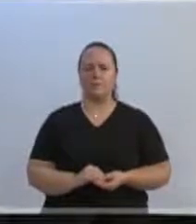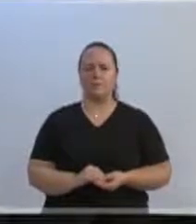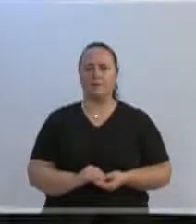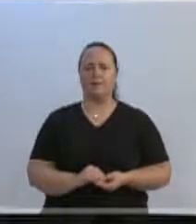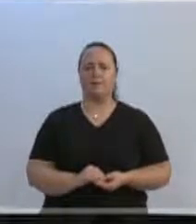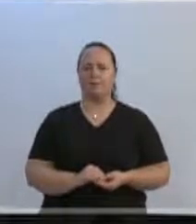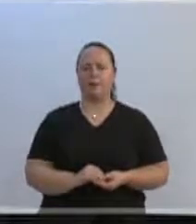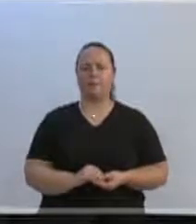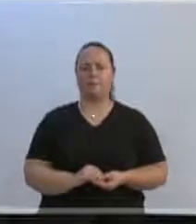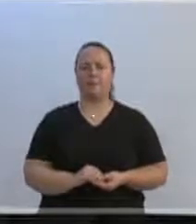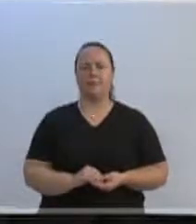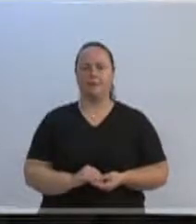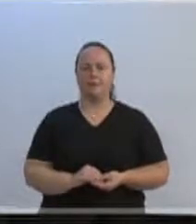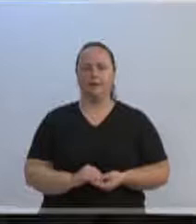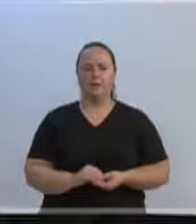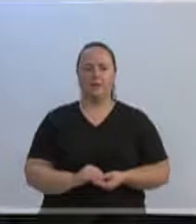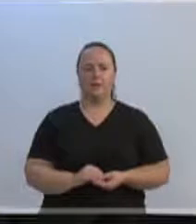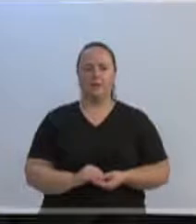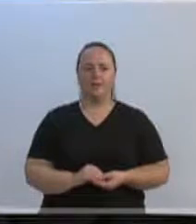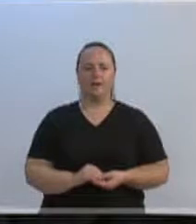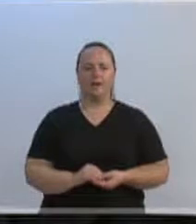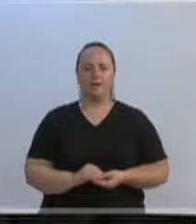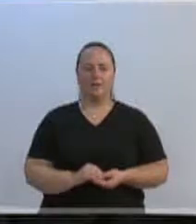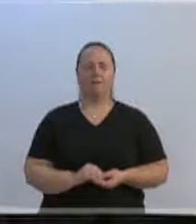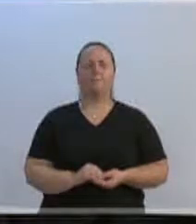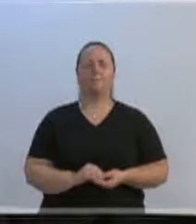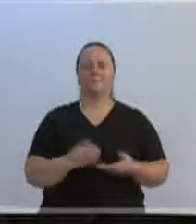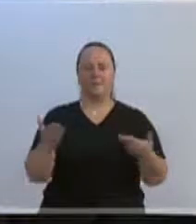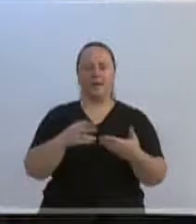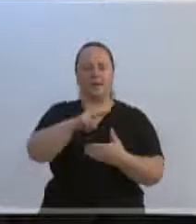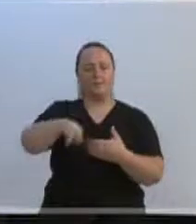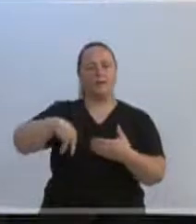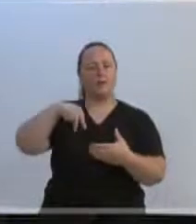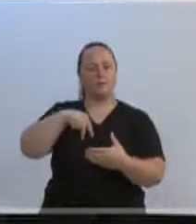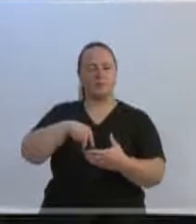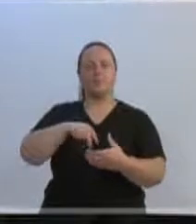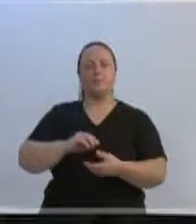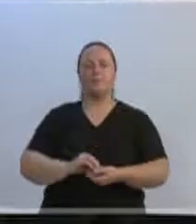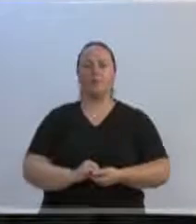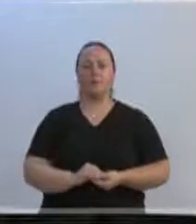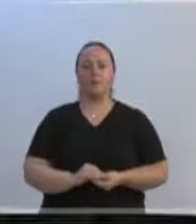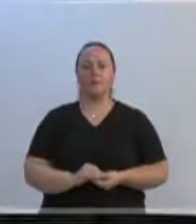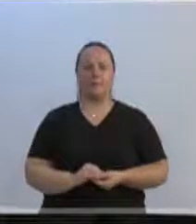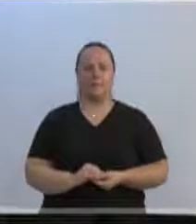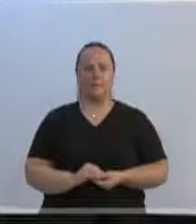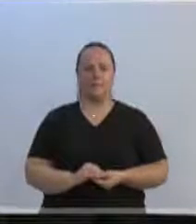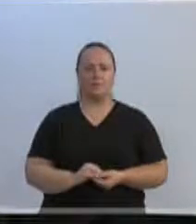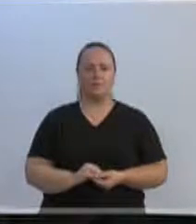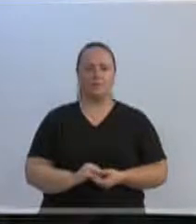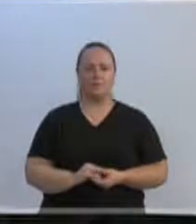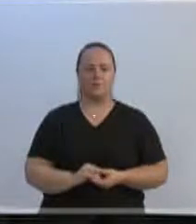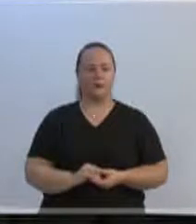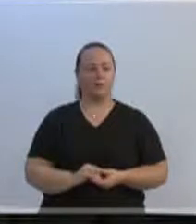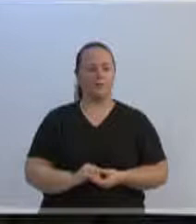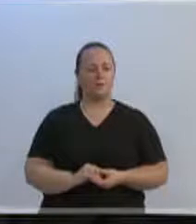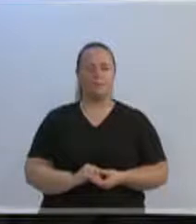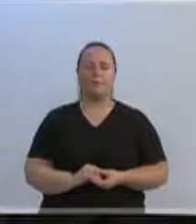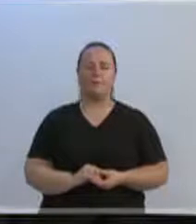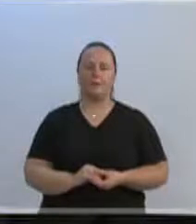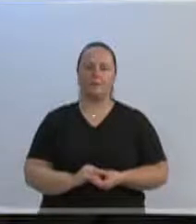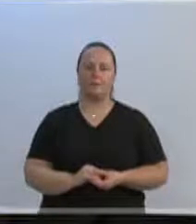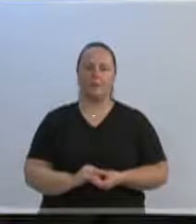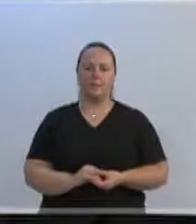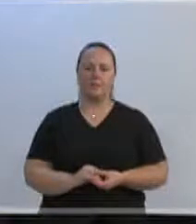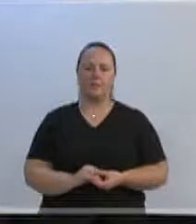senhores vereadores vamos então agora pra tribuna livre qual passa a palavra pra senhora maria do carmo luca aytan